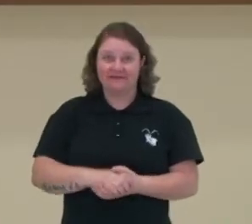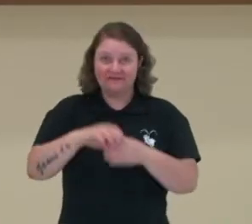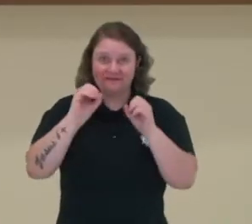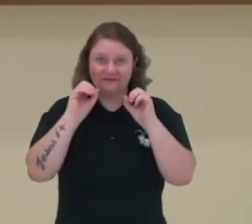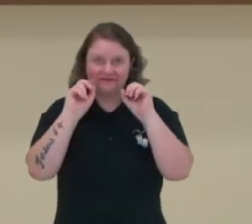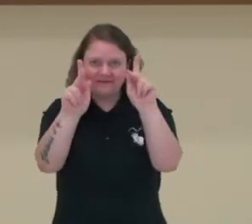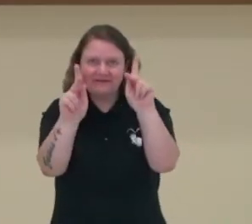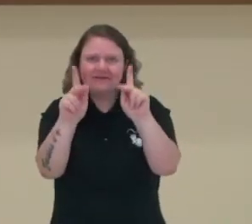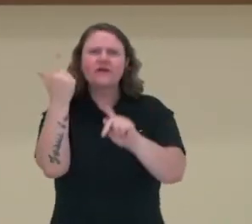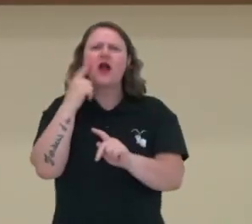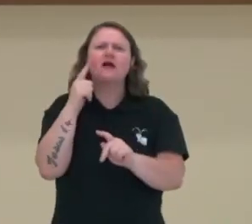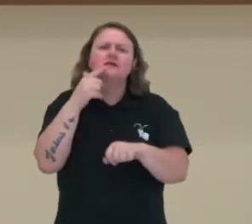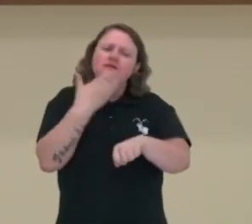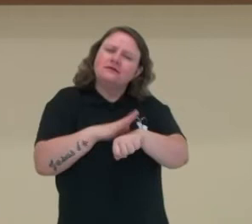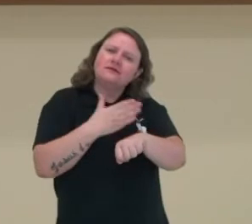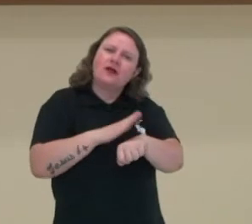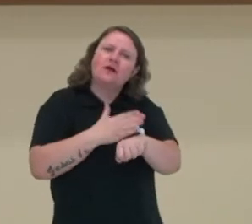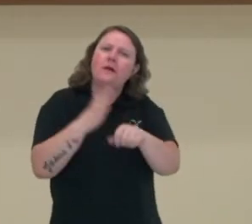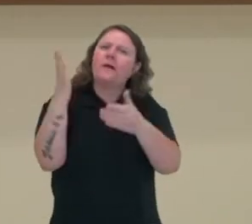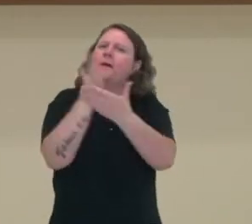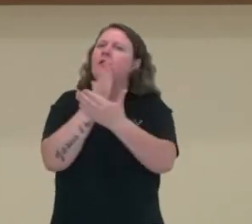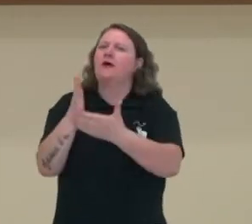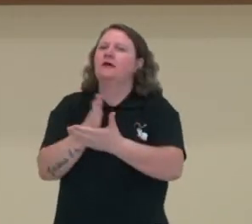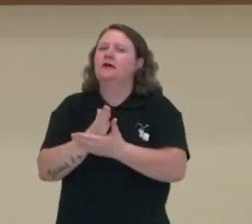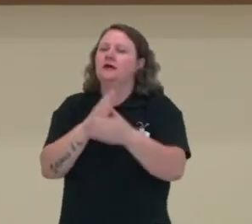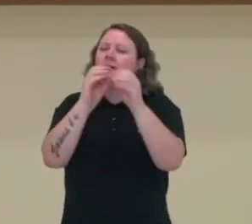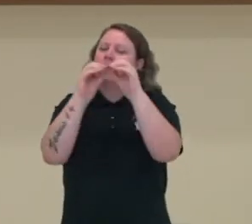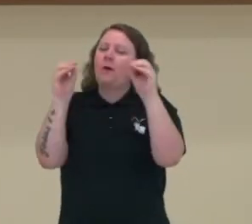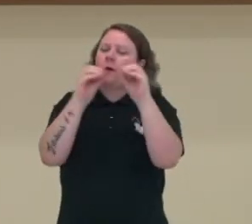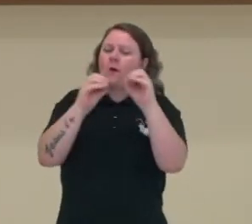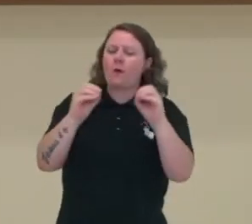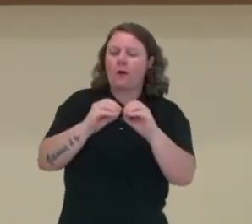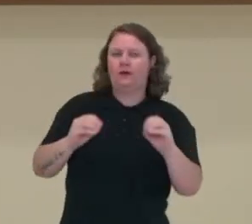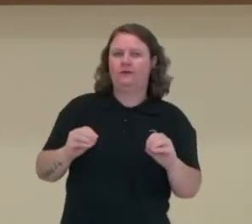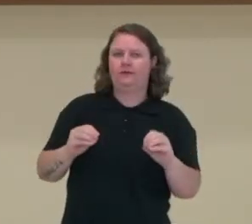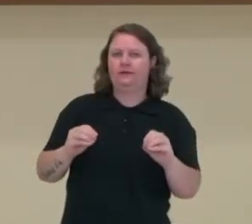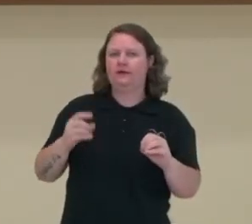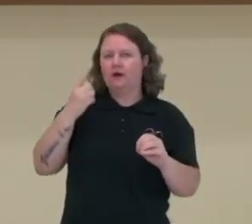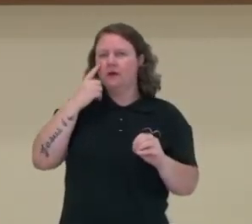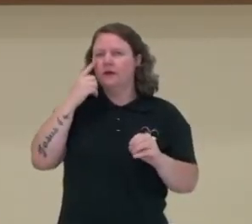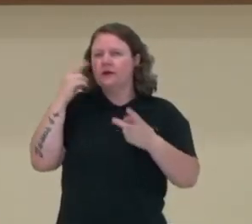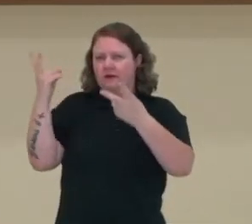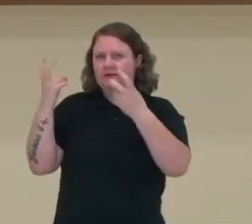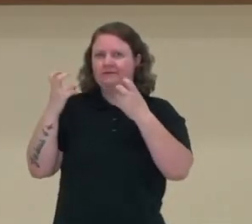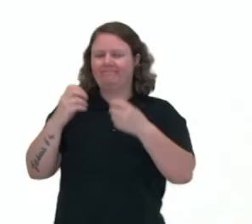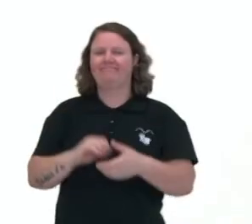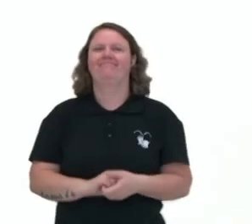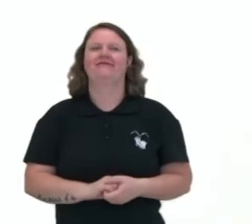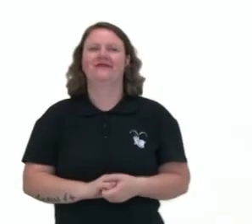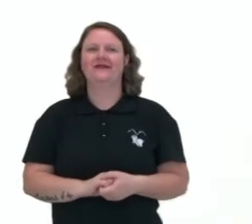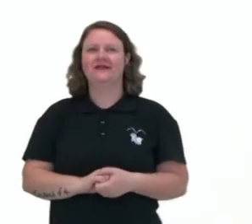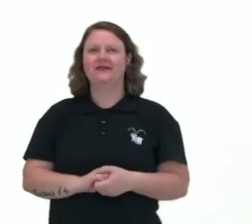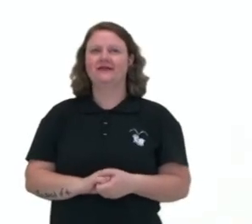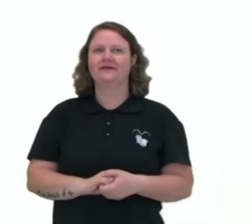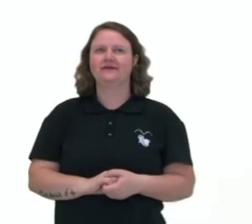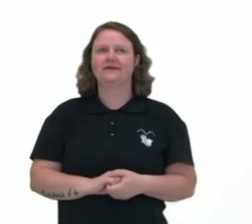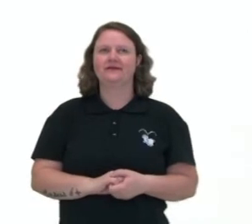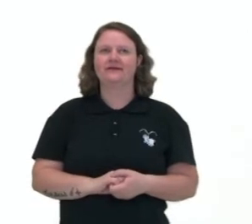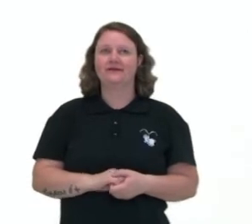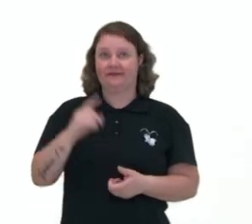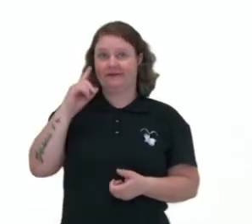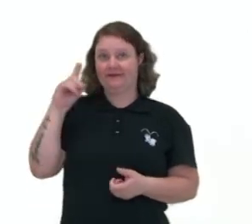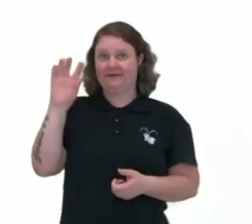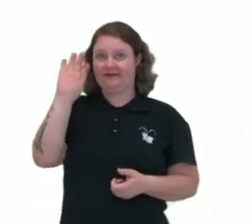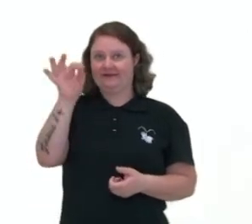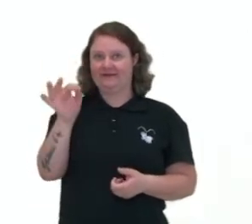Belezinha, aí, conseguiu então fazer a separação em orações? Vamos conferir como ficou? Vamos lá? Olha lá